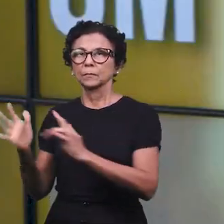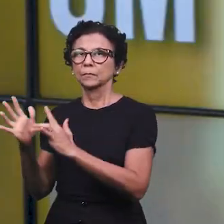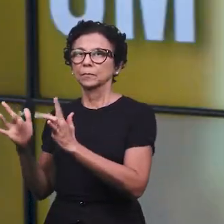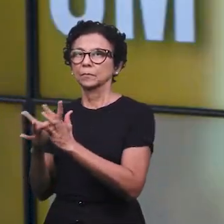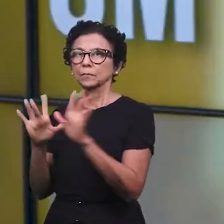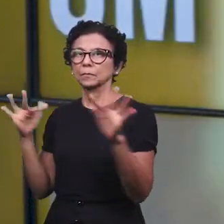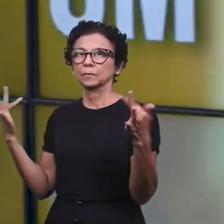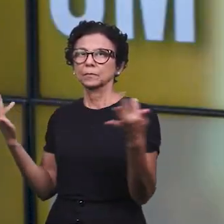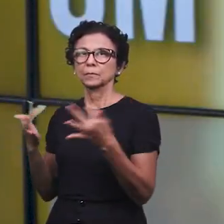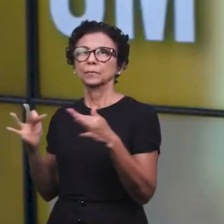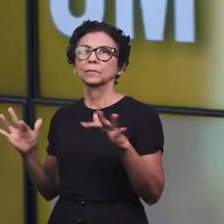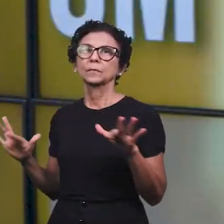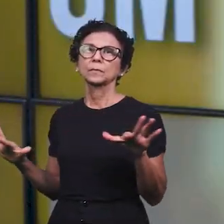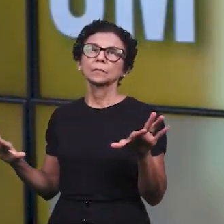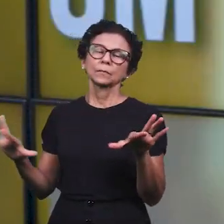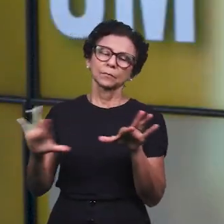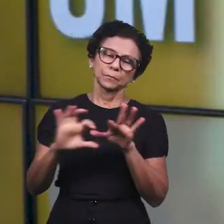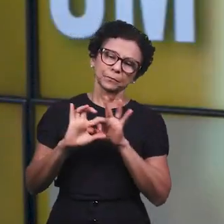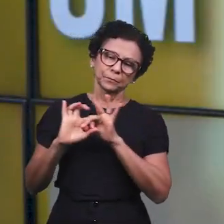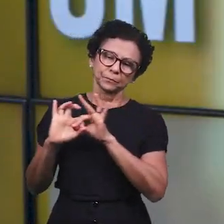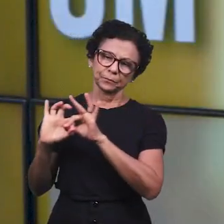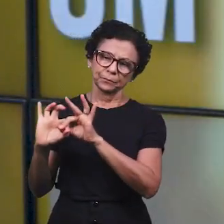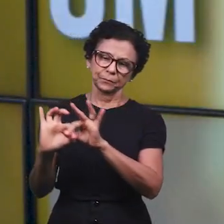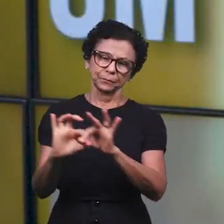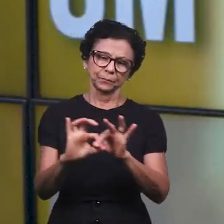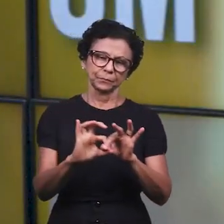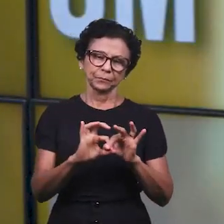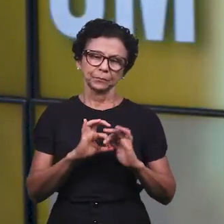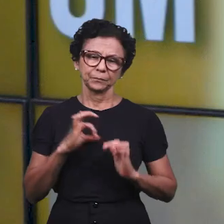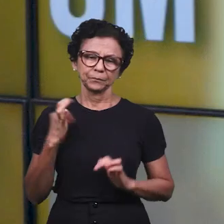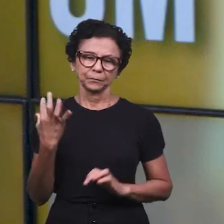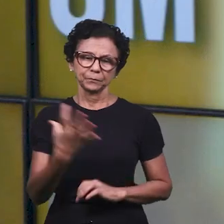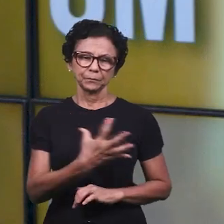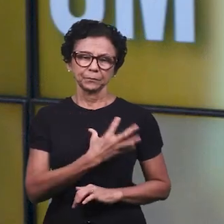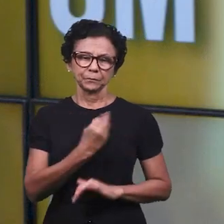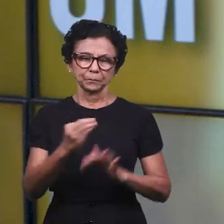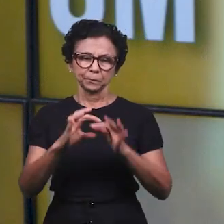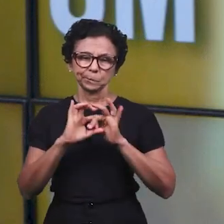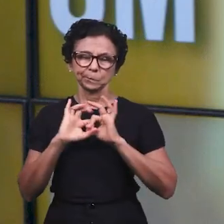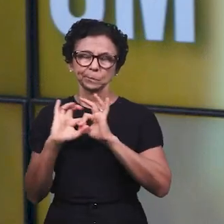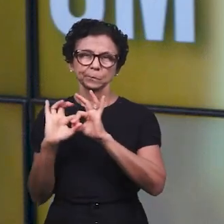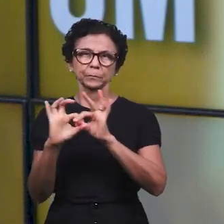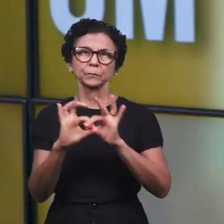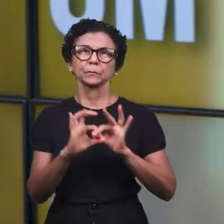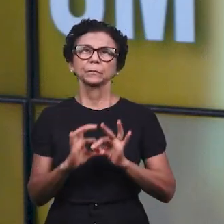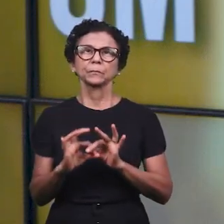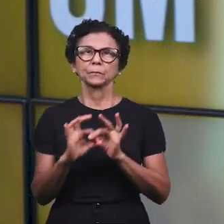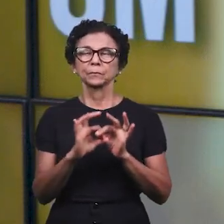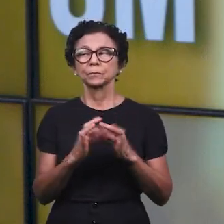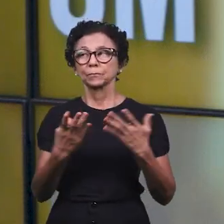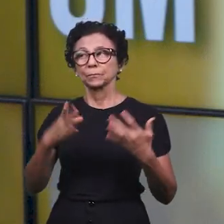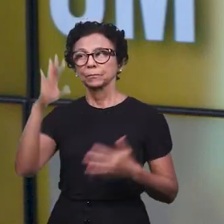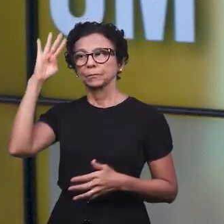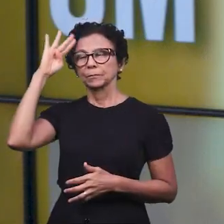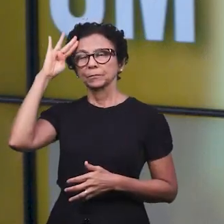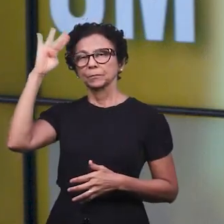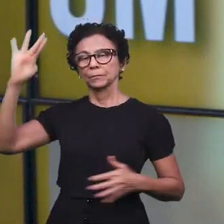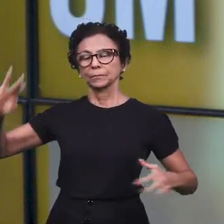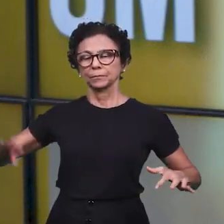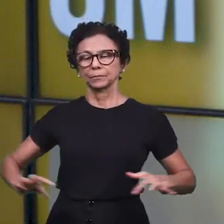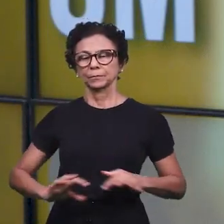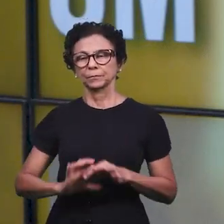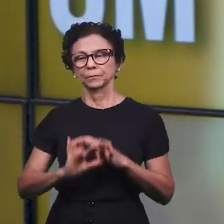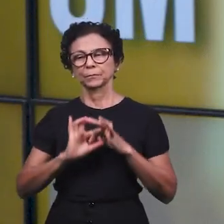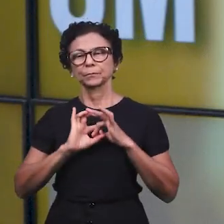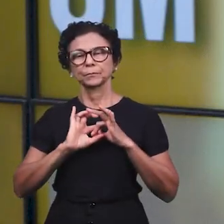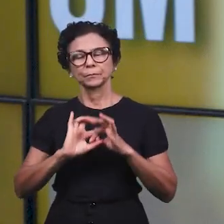vem para unir as famílias. Muito bom. Para unir os filhos. Glória a Deus. E esse ponto, Pastor Marcelo, ele é fundamental, de